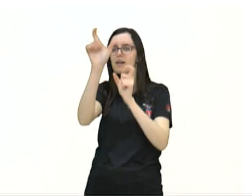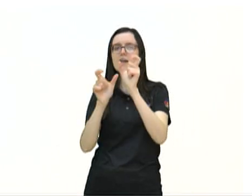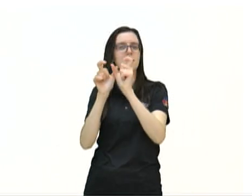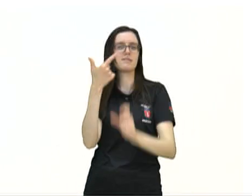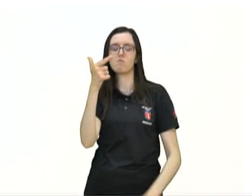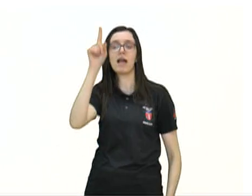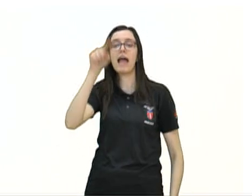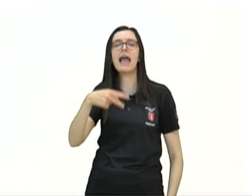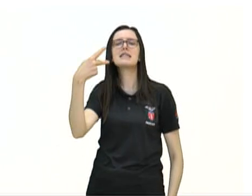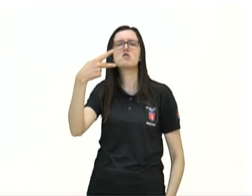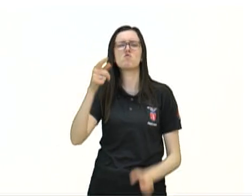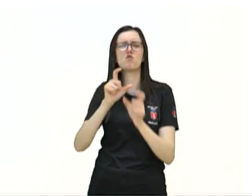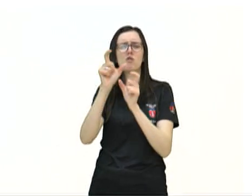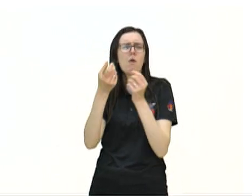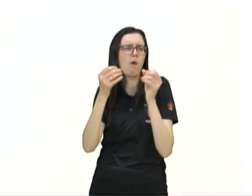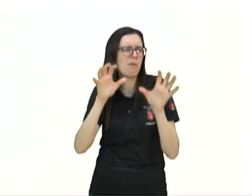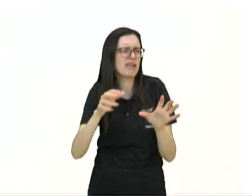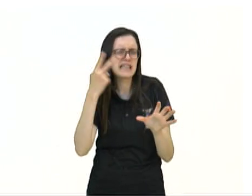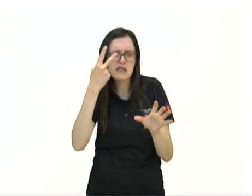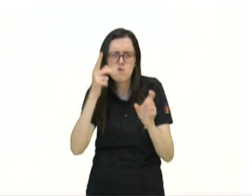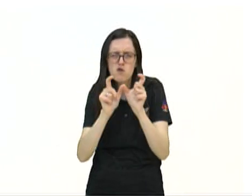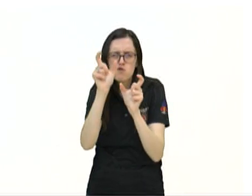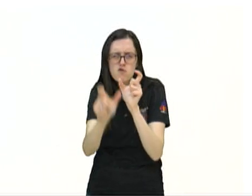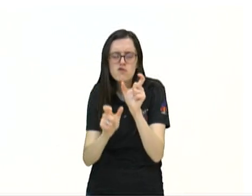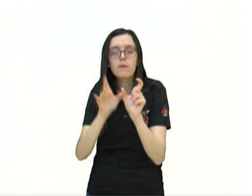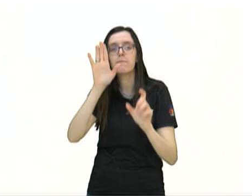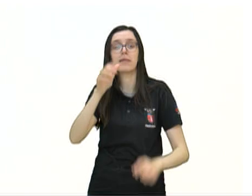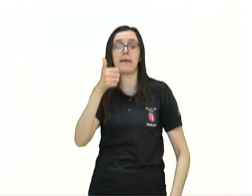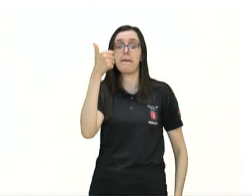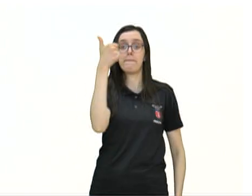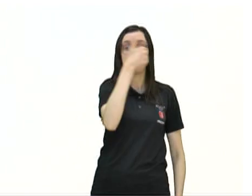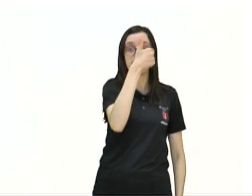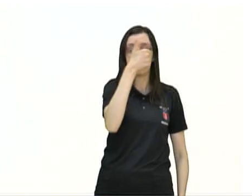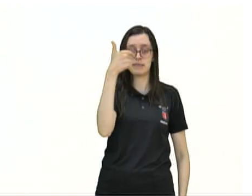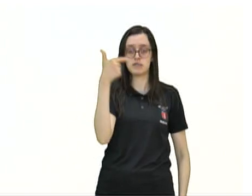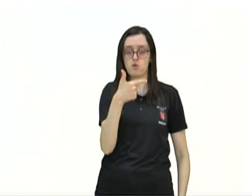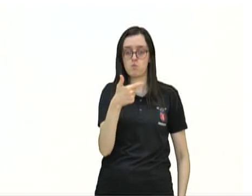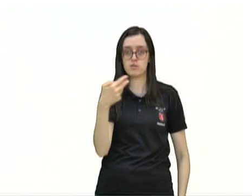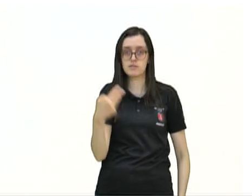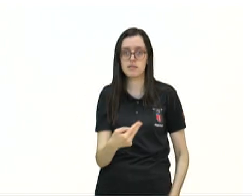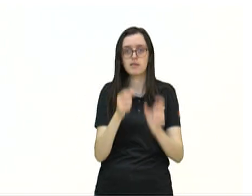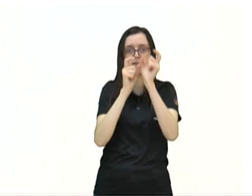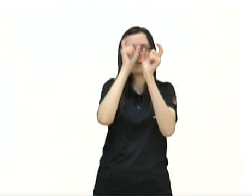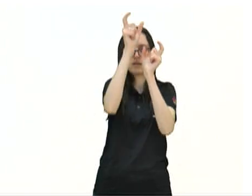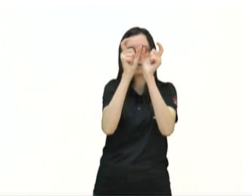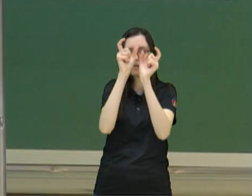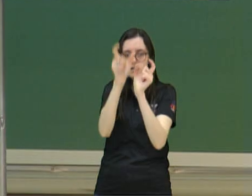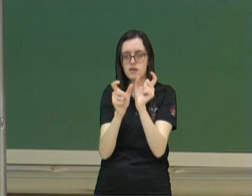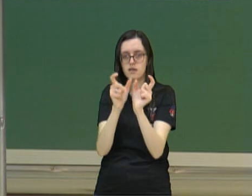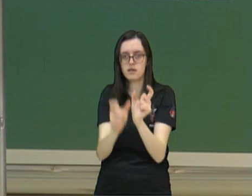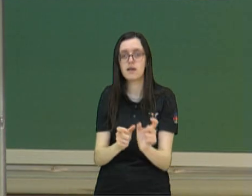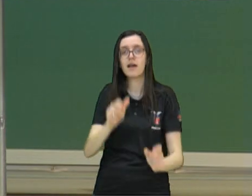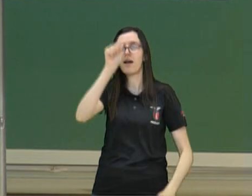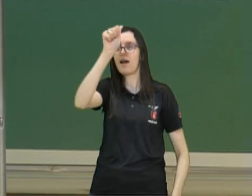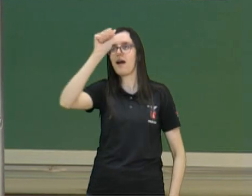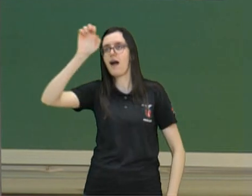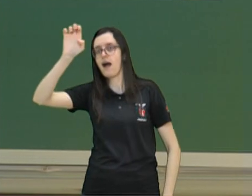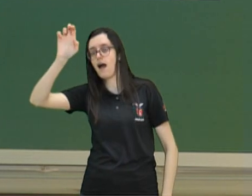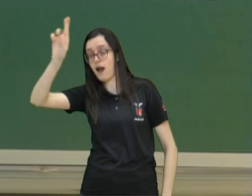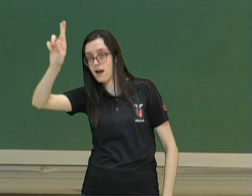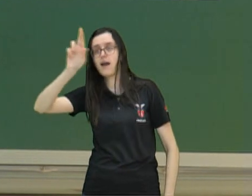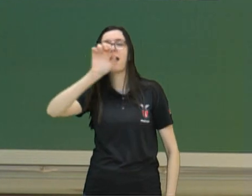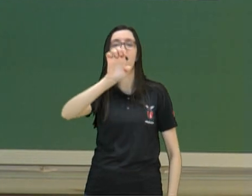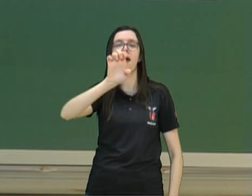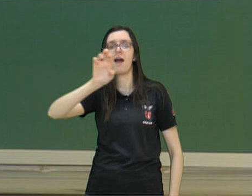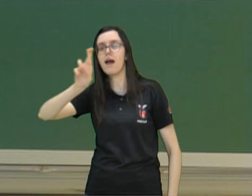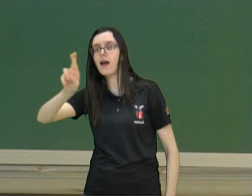conjugação. Como assim segunda conjugação? Primeira, segunda e terceira conjugação. A primeira é o ar, a segunda é o